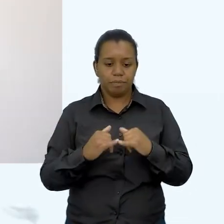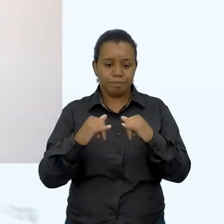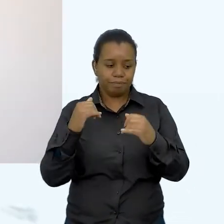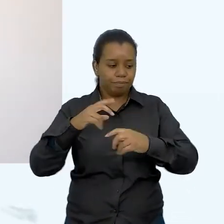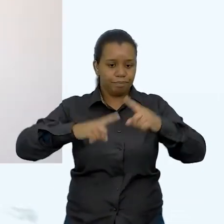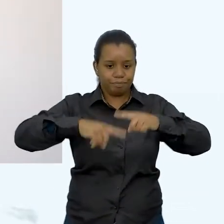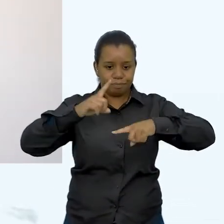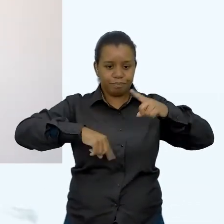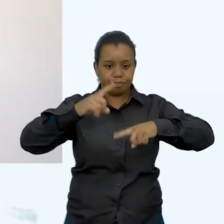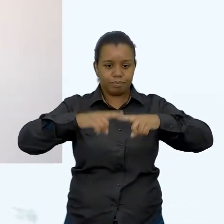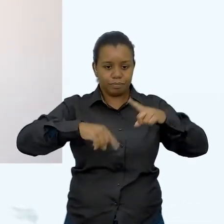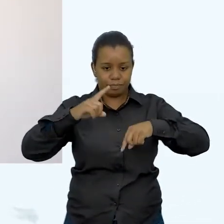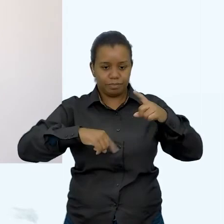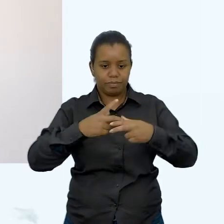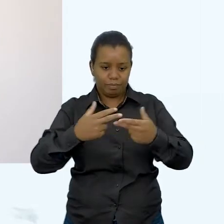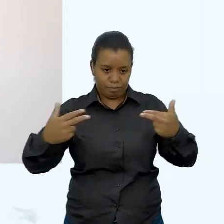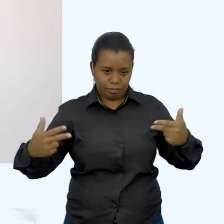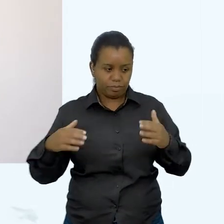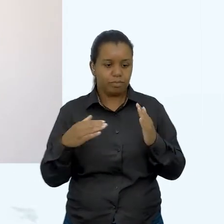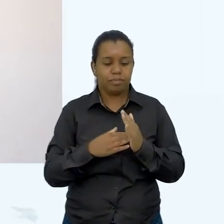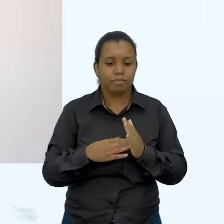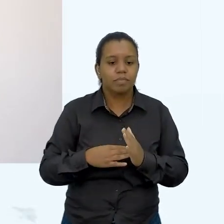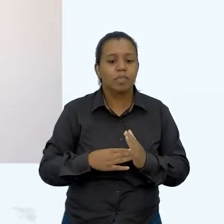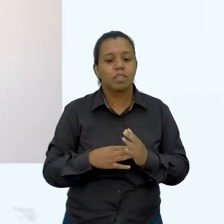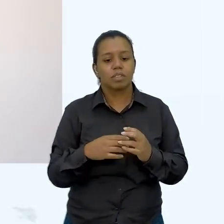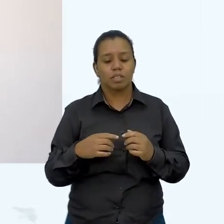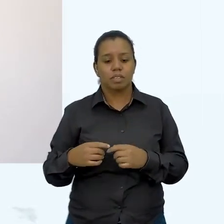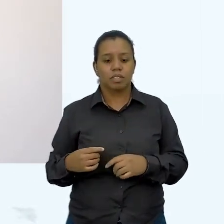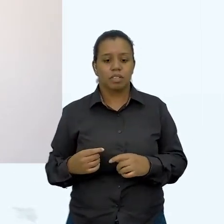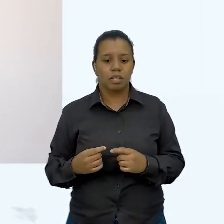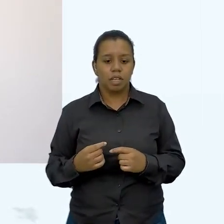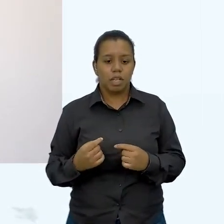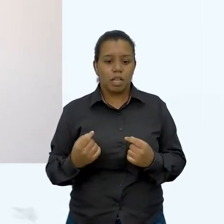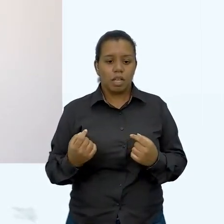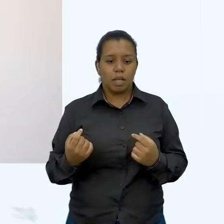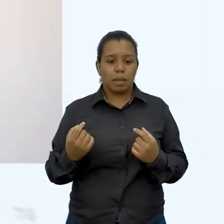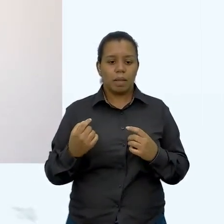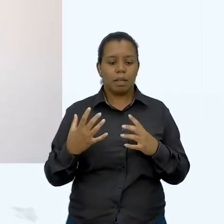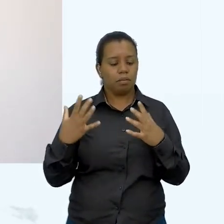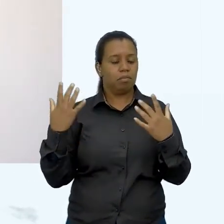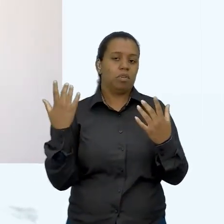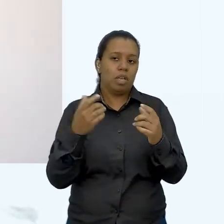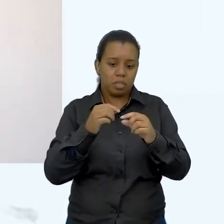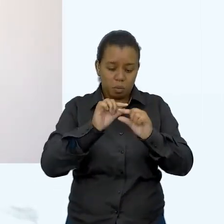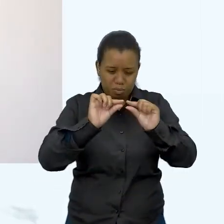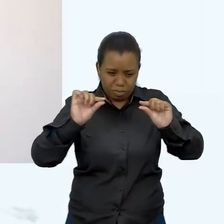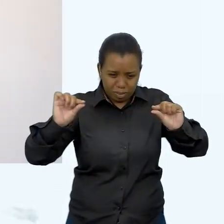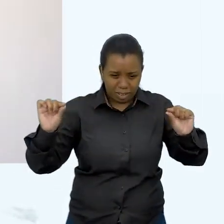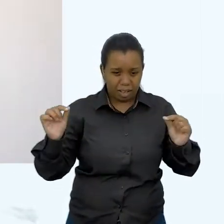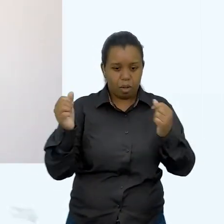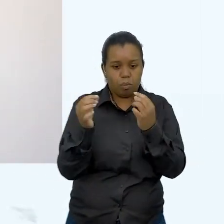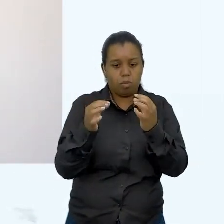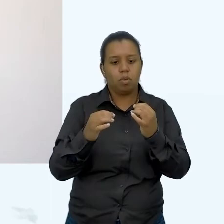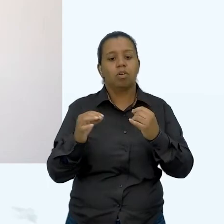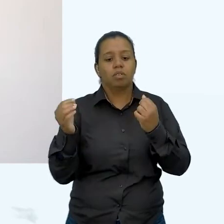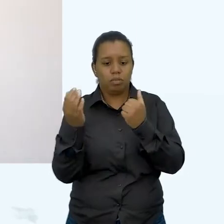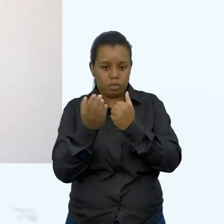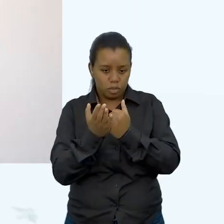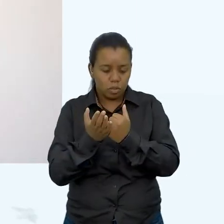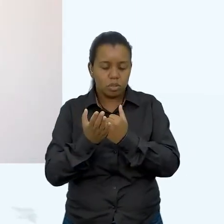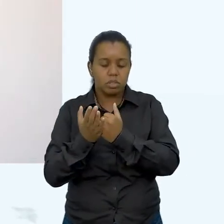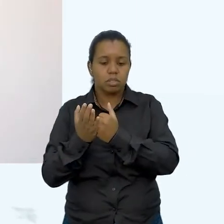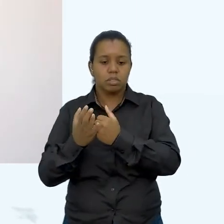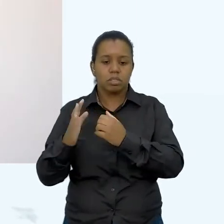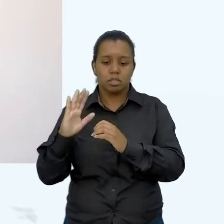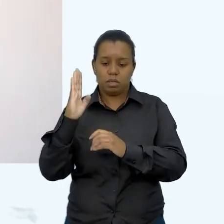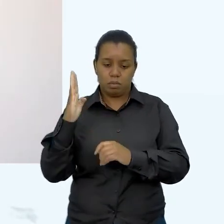maneira de ter fuga é na instalação, né? Algum cabo que esteja encostando, né? Dentro das paredes, alguma coisa assim. Então a gente tem esses dois pontos.